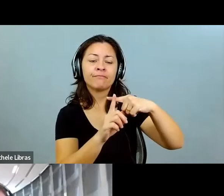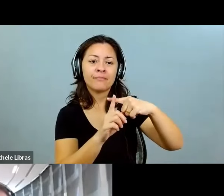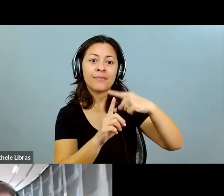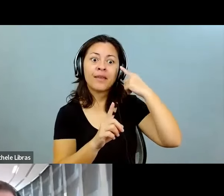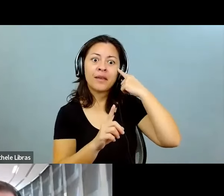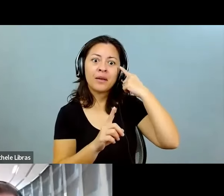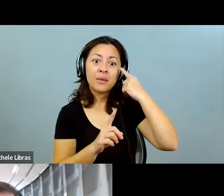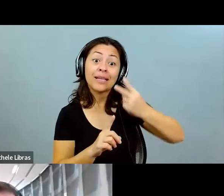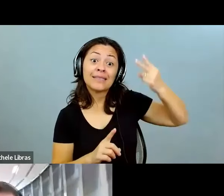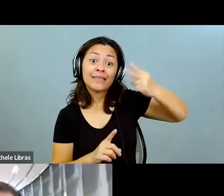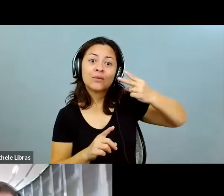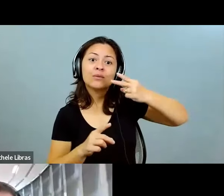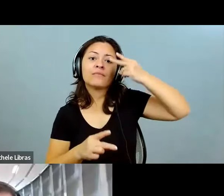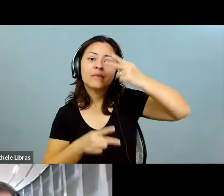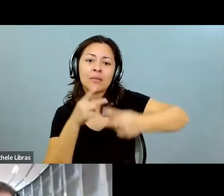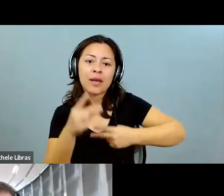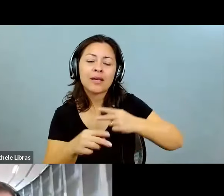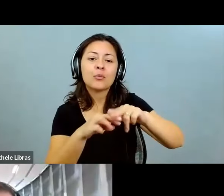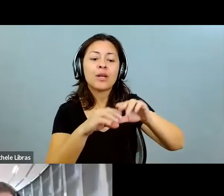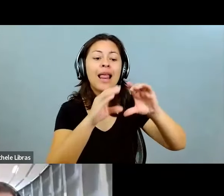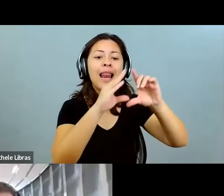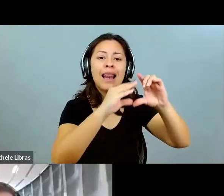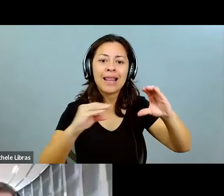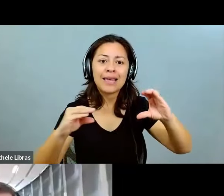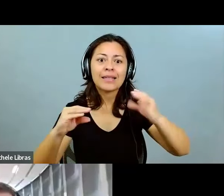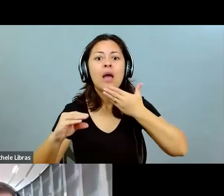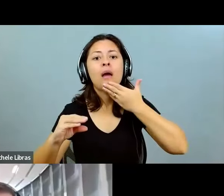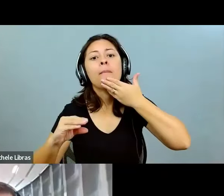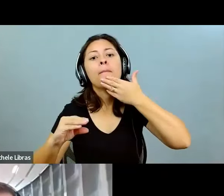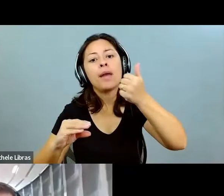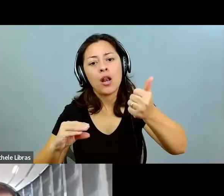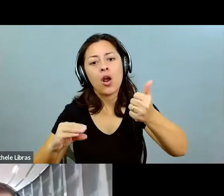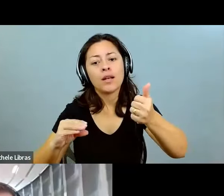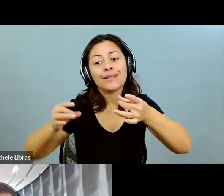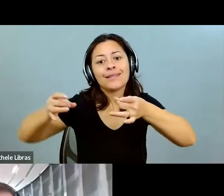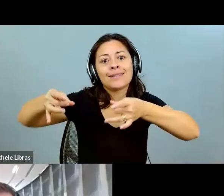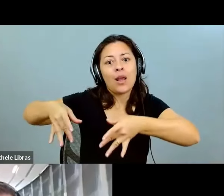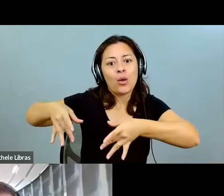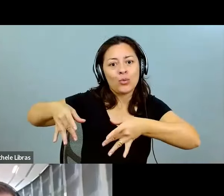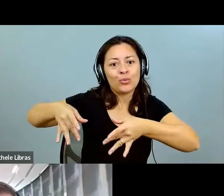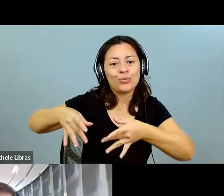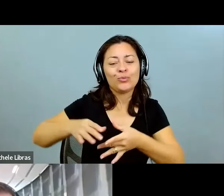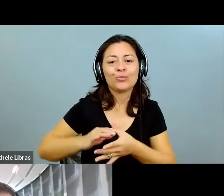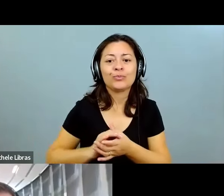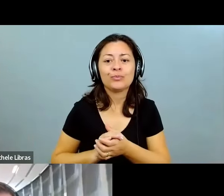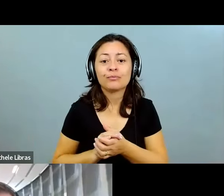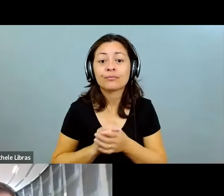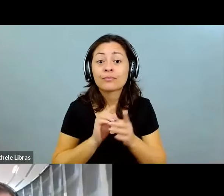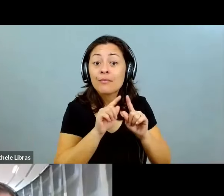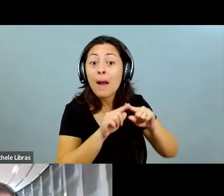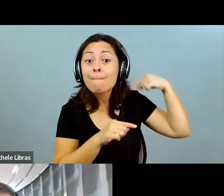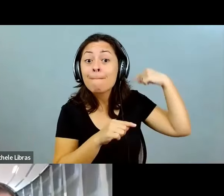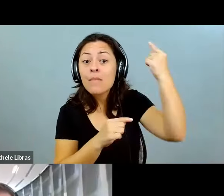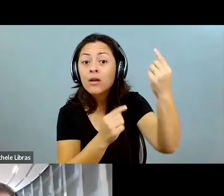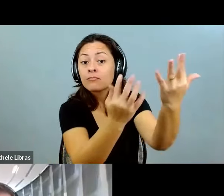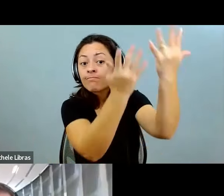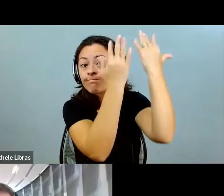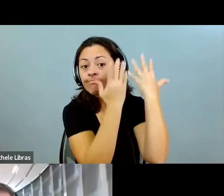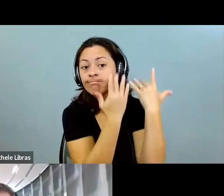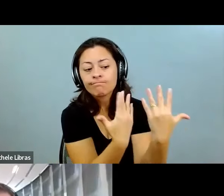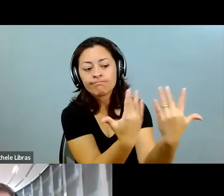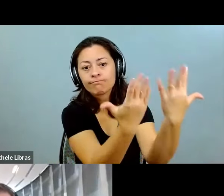e tem inclusive uma liquidez melhor do da da soja do saldo do saldo a vender a próxima safra